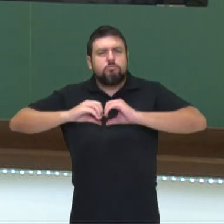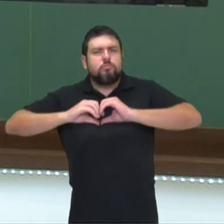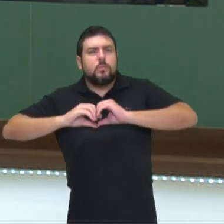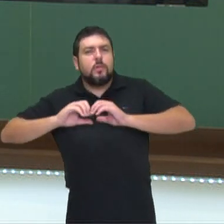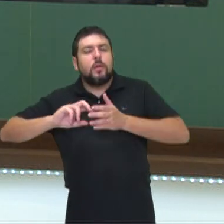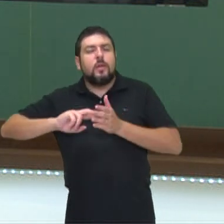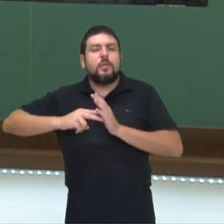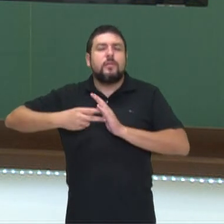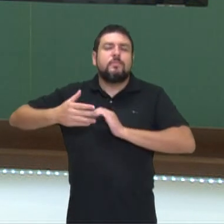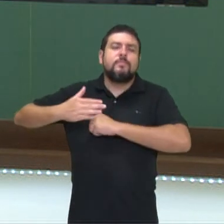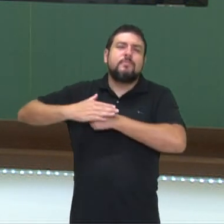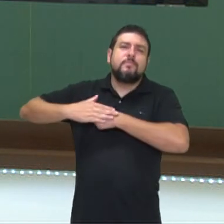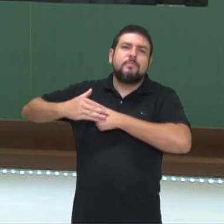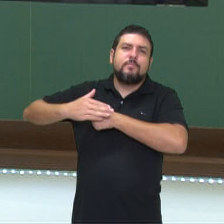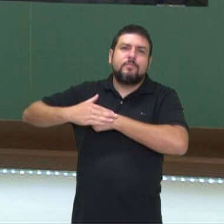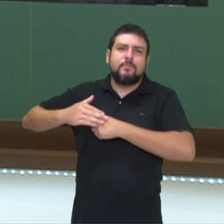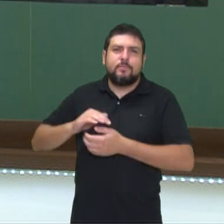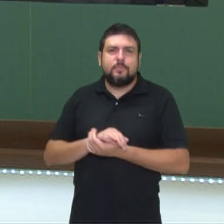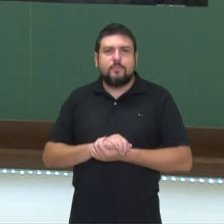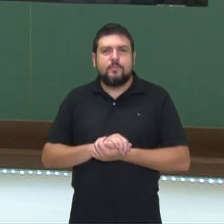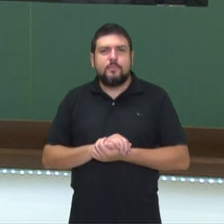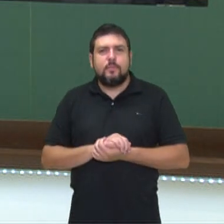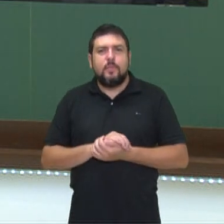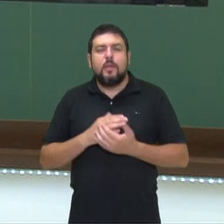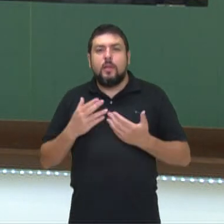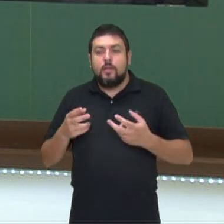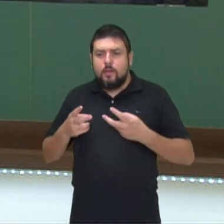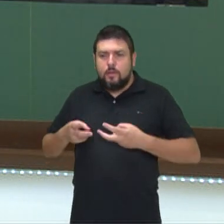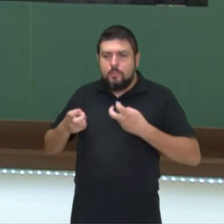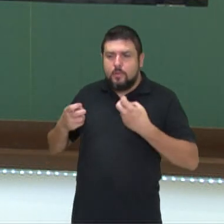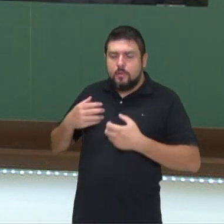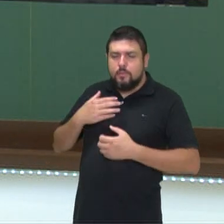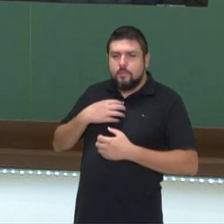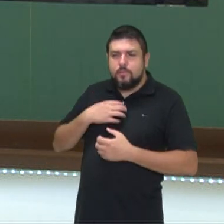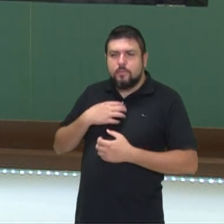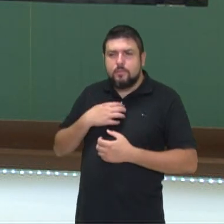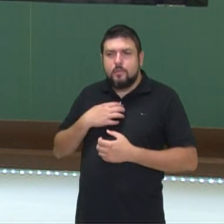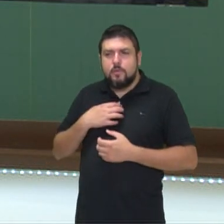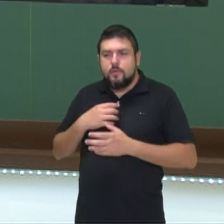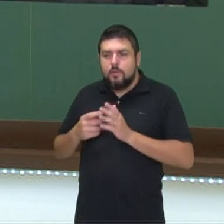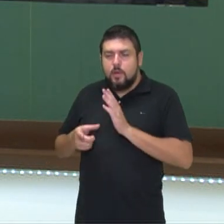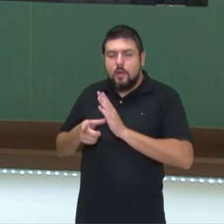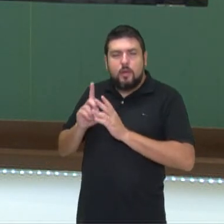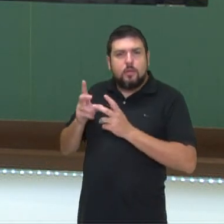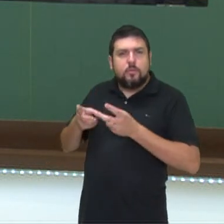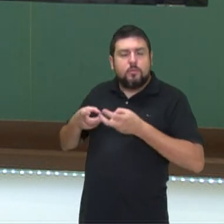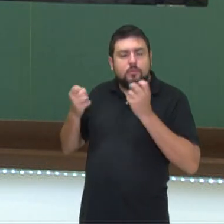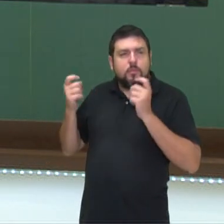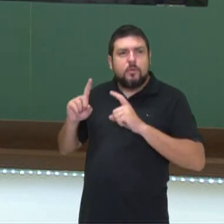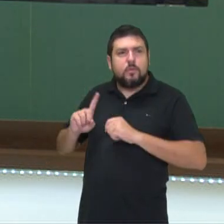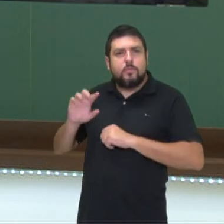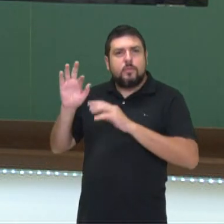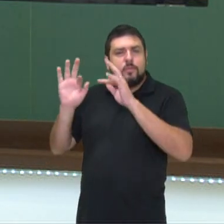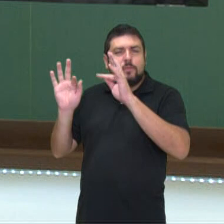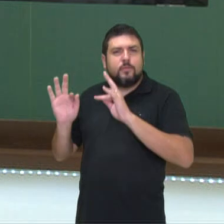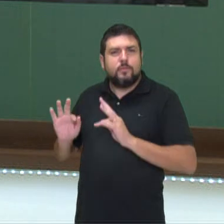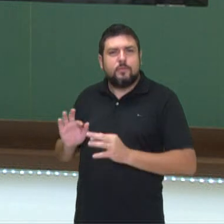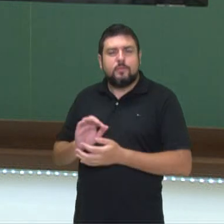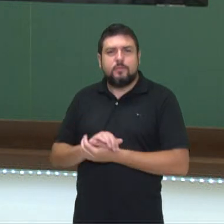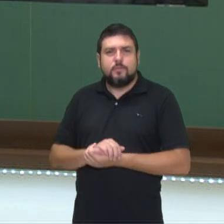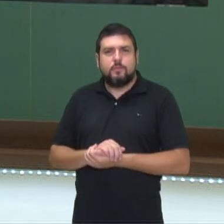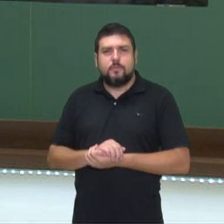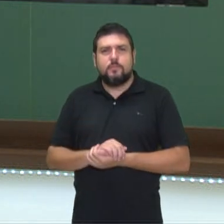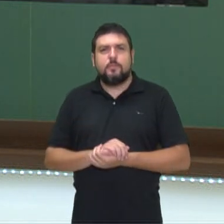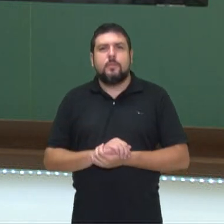né? Ele viu que ele era feliz e não sabia, esse nosso personagem desse quadrinho. Com base